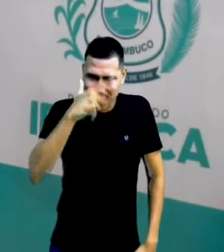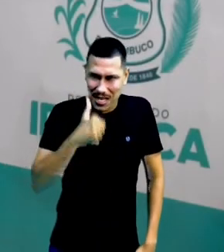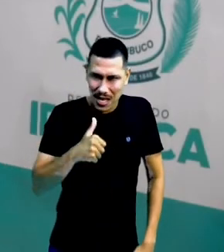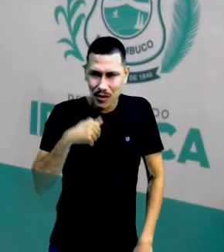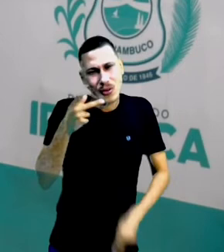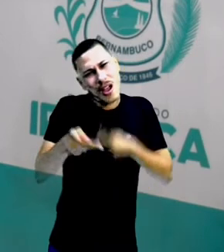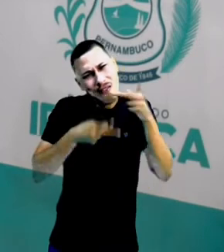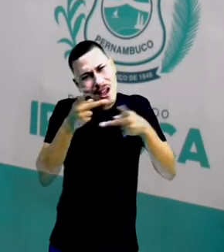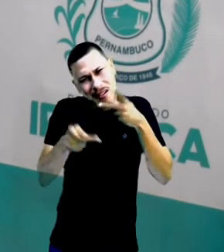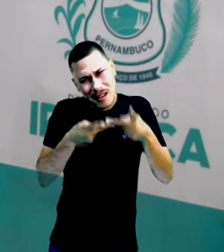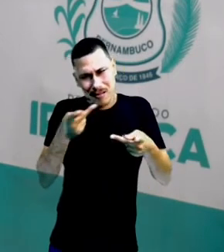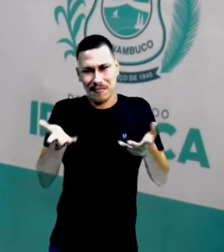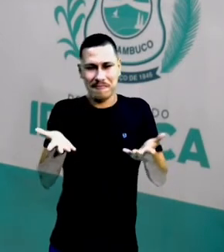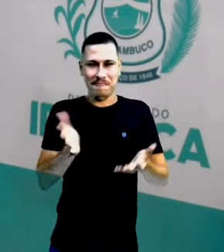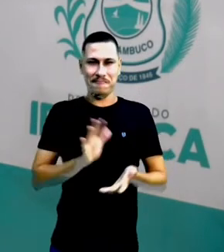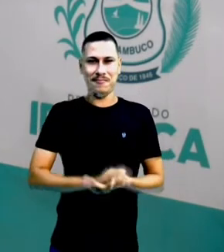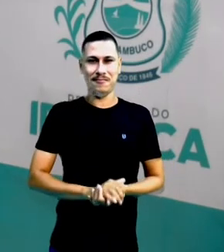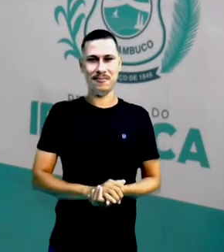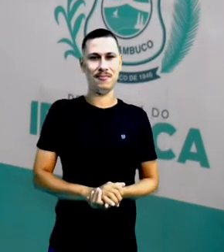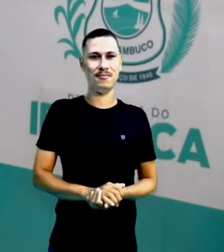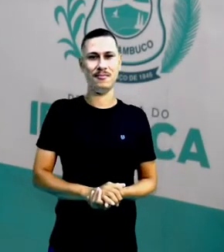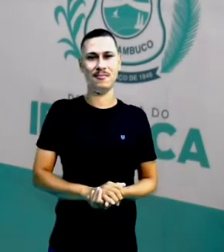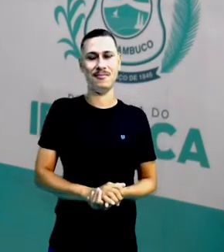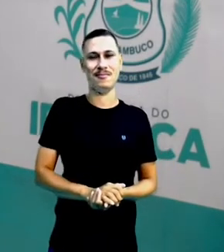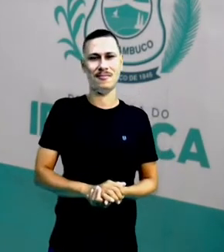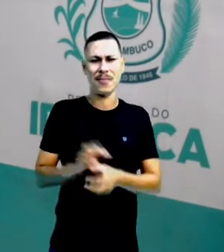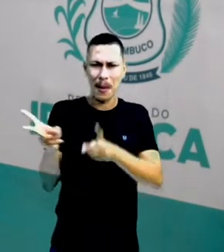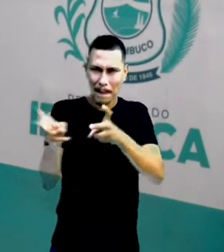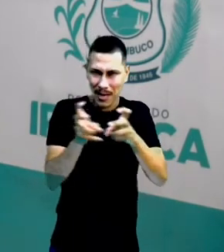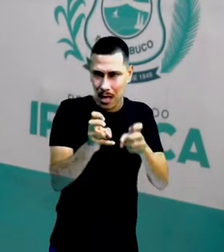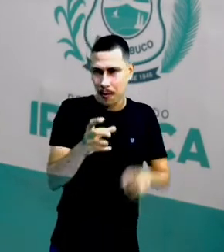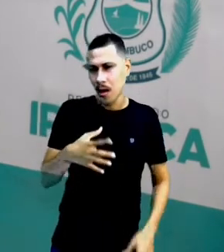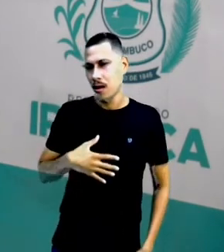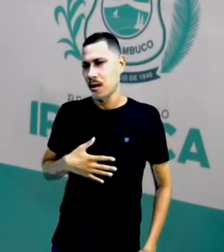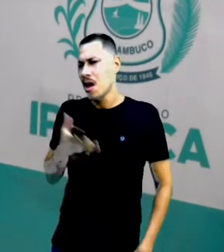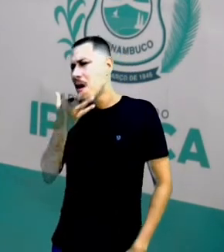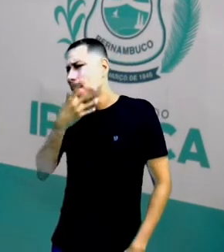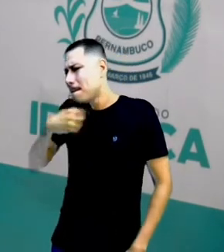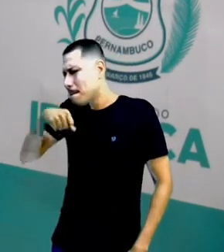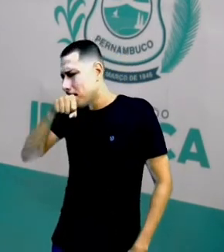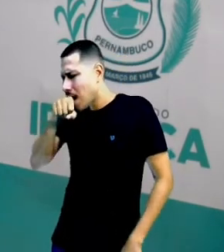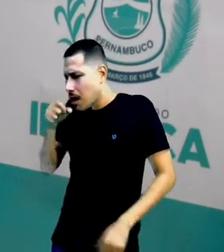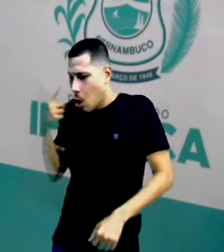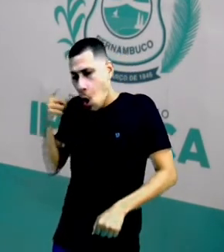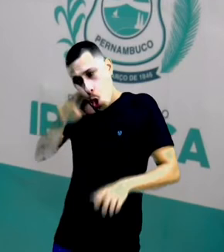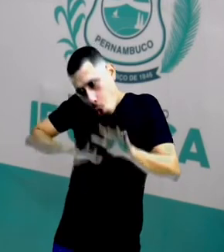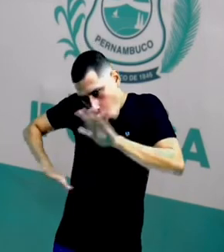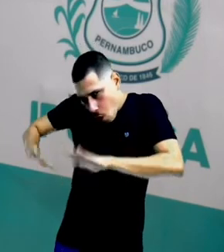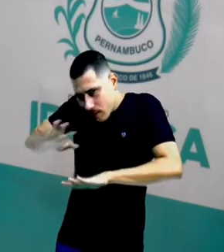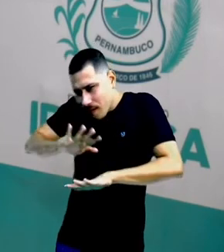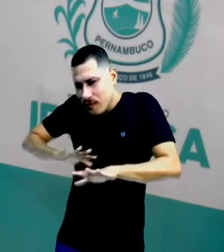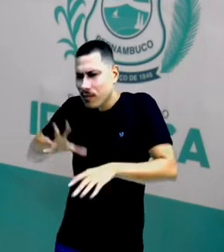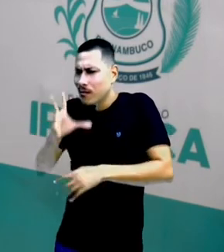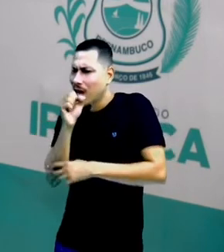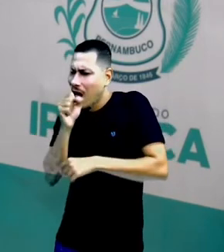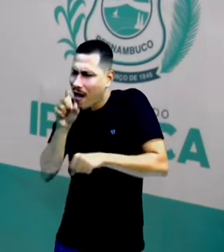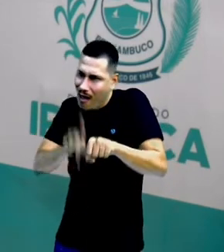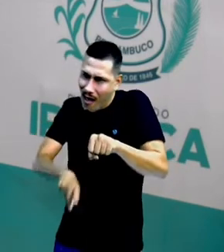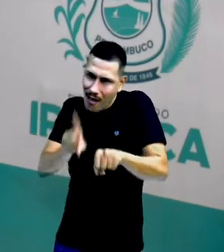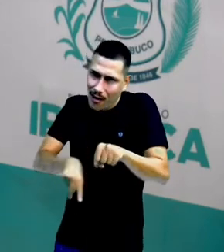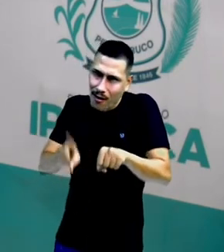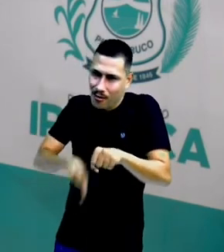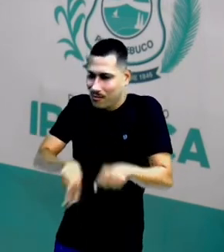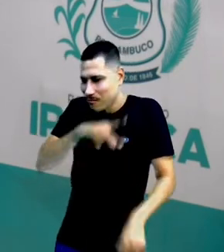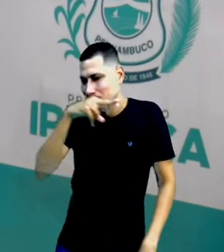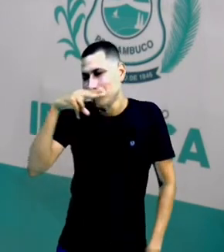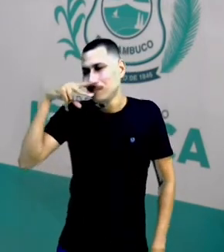sendo dito aí. Veja, né? Cuidadoso o pai descascava a tangerina,